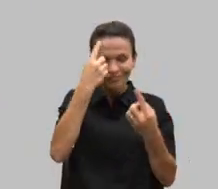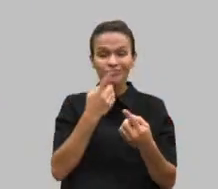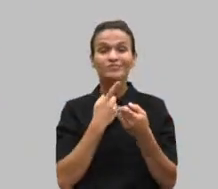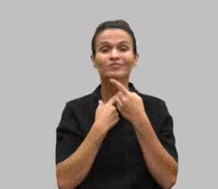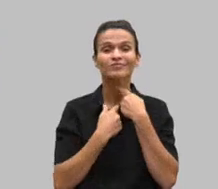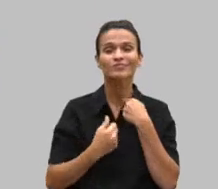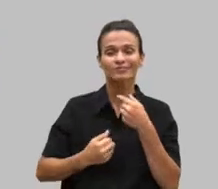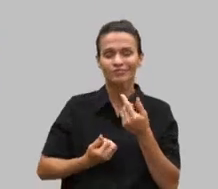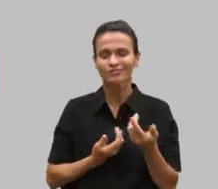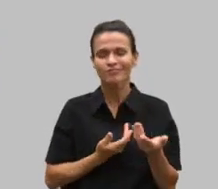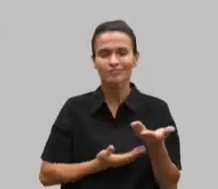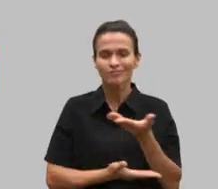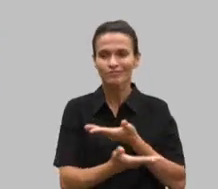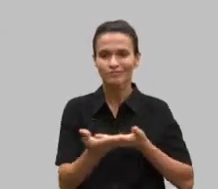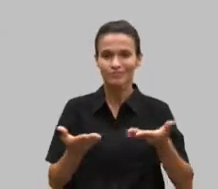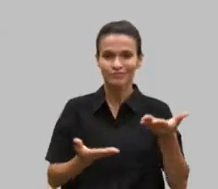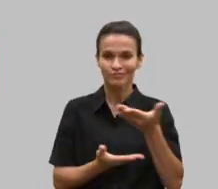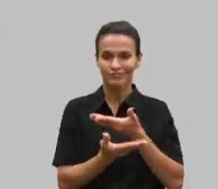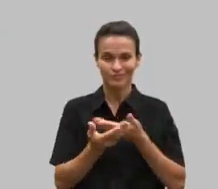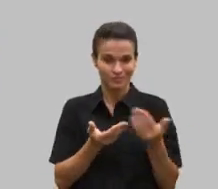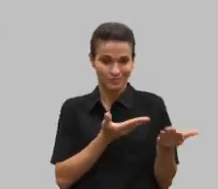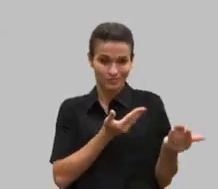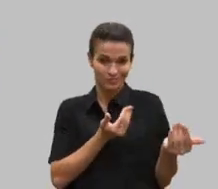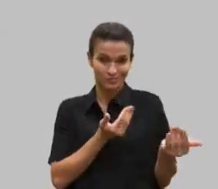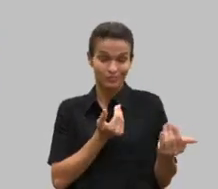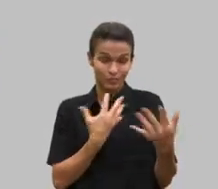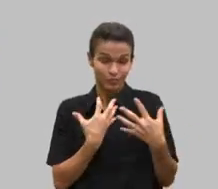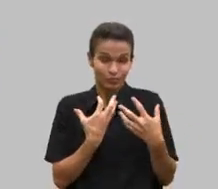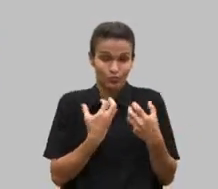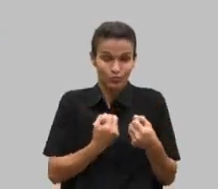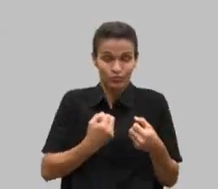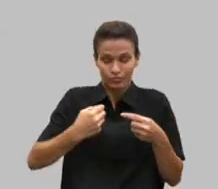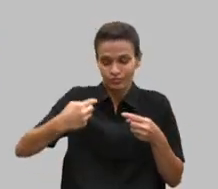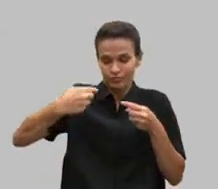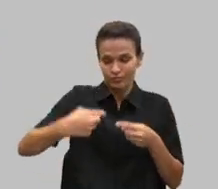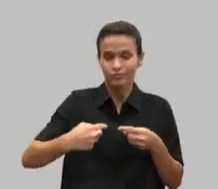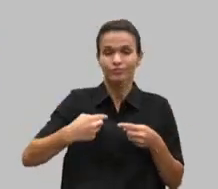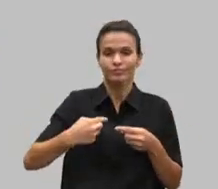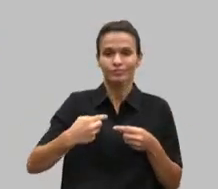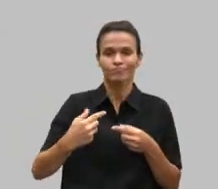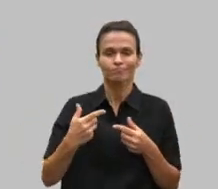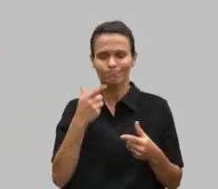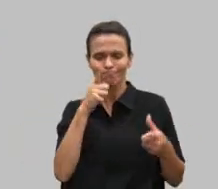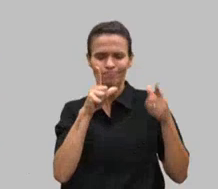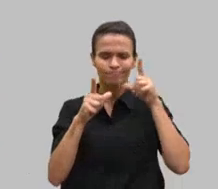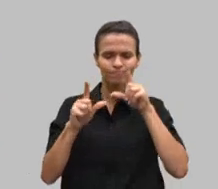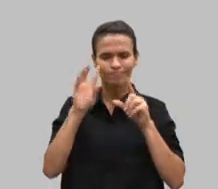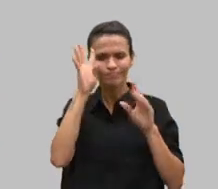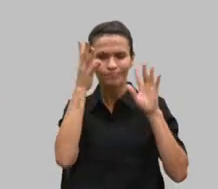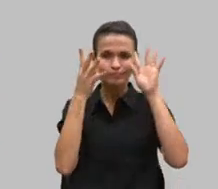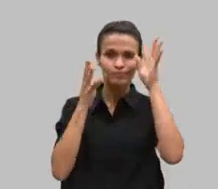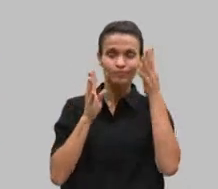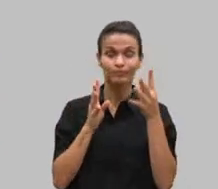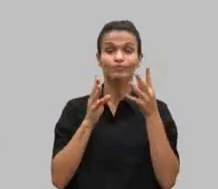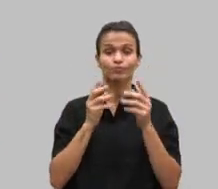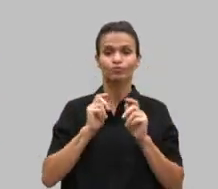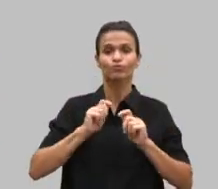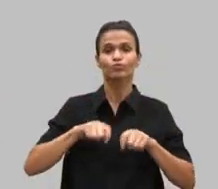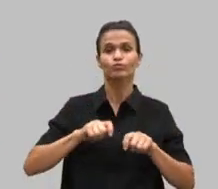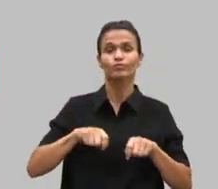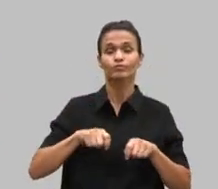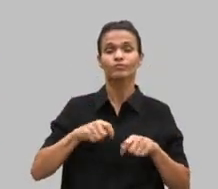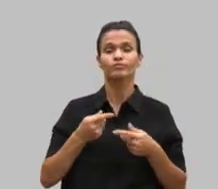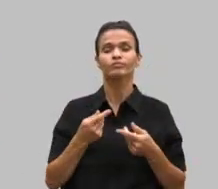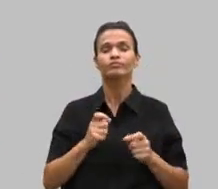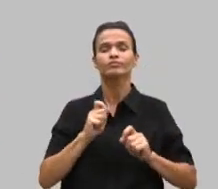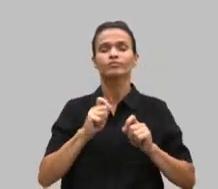e Renovadora dessa moçada que aceitou o desafio de construir soluções que possam tornar nossos municípios